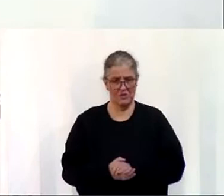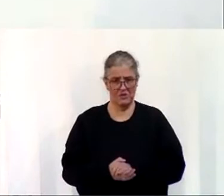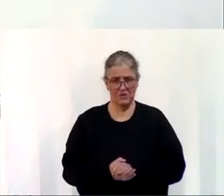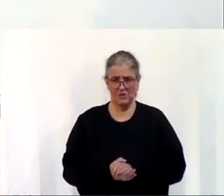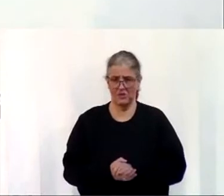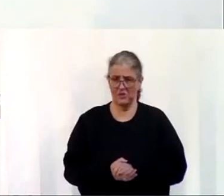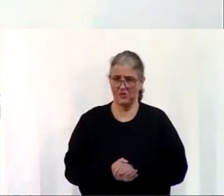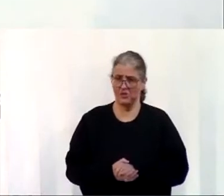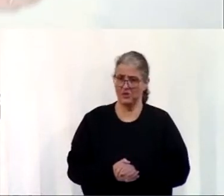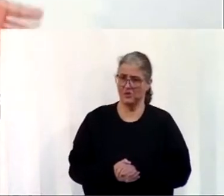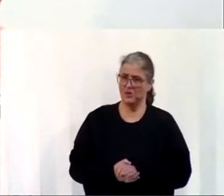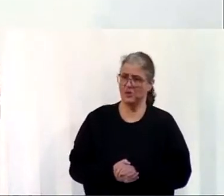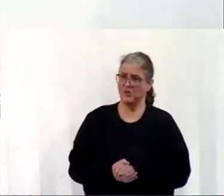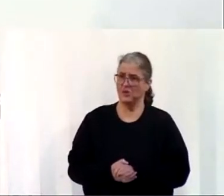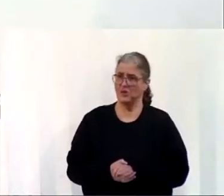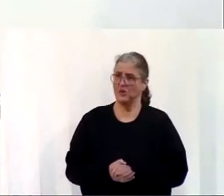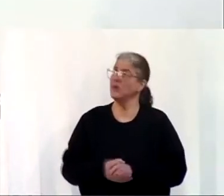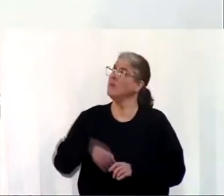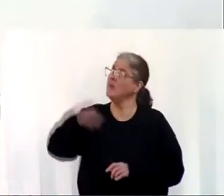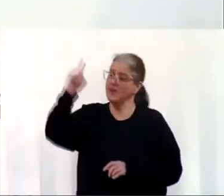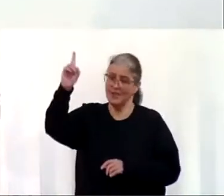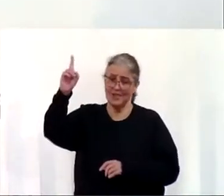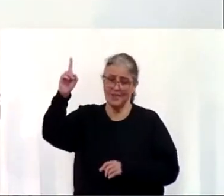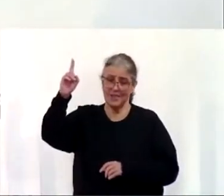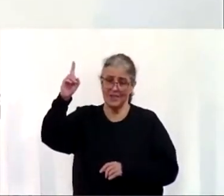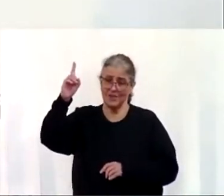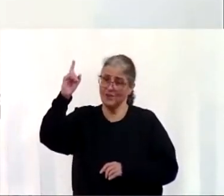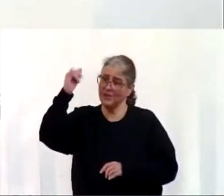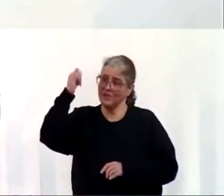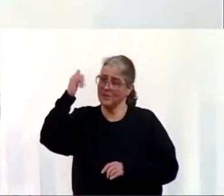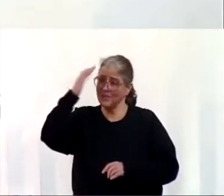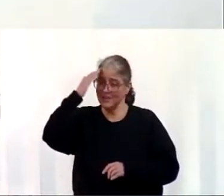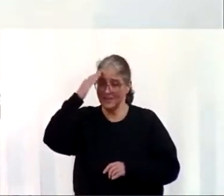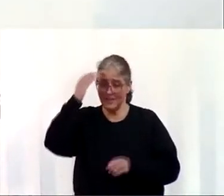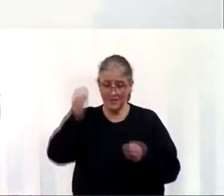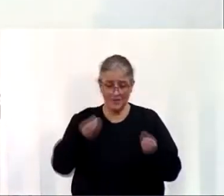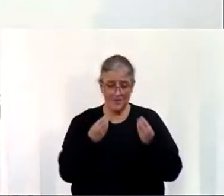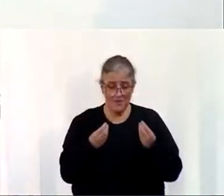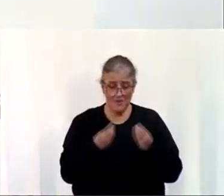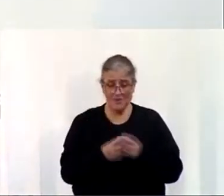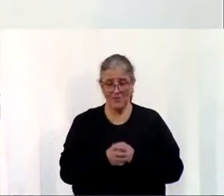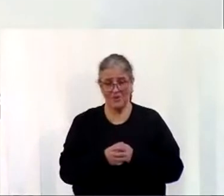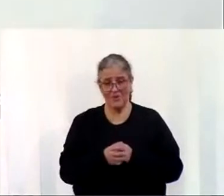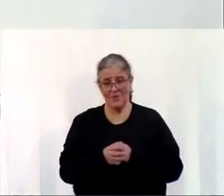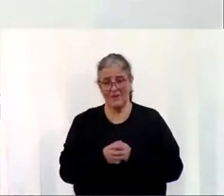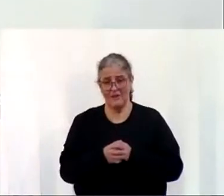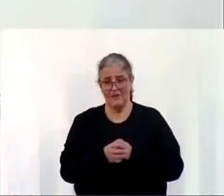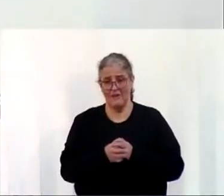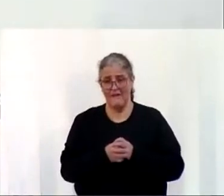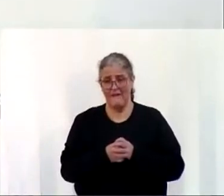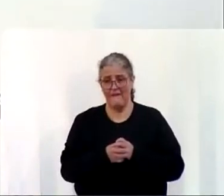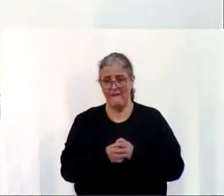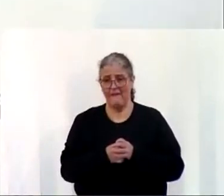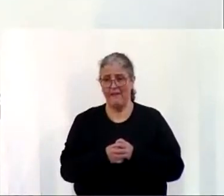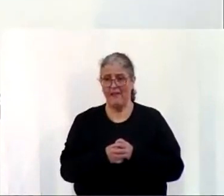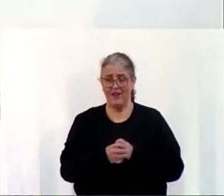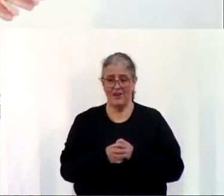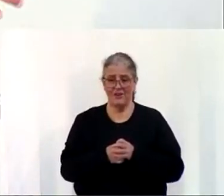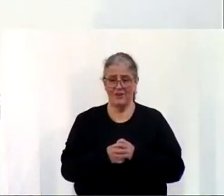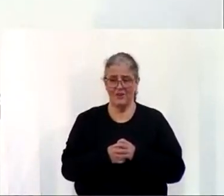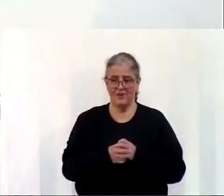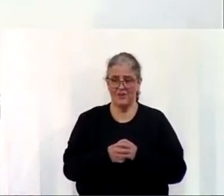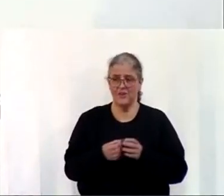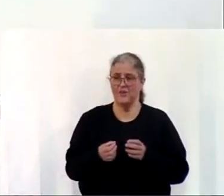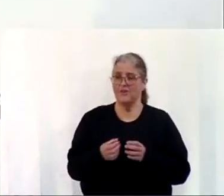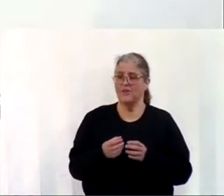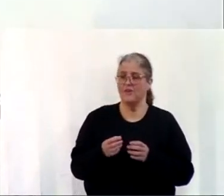bem sem perguntar: onde está o Senhor que me deu esta esposa, que me deu estes filhos, que me deu este carro, esta casa, este